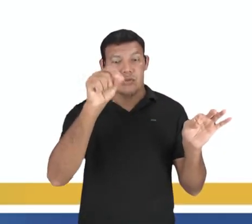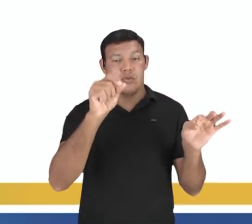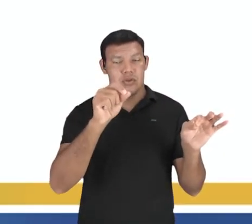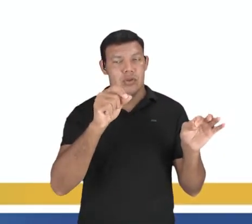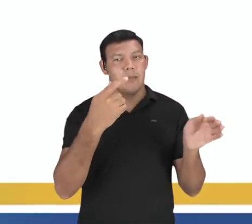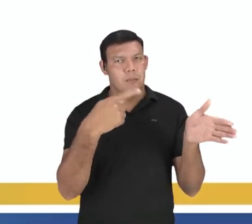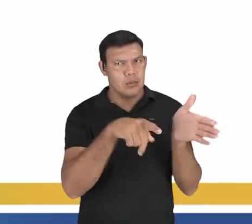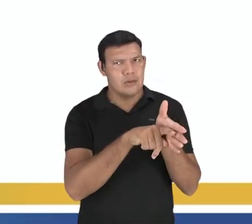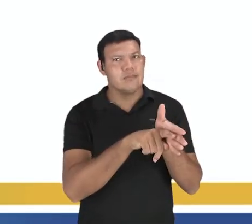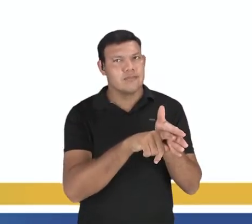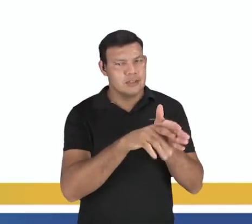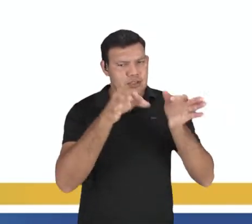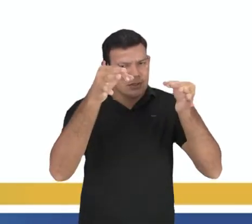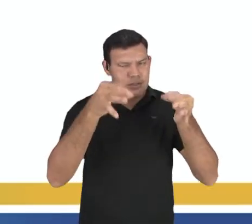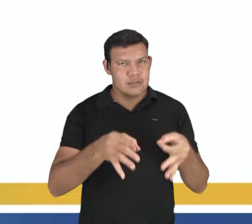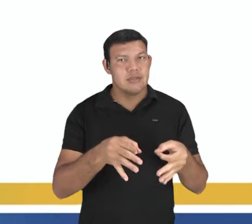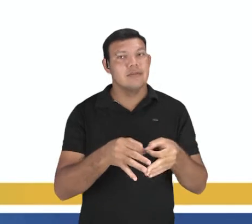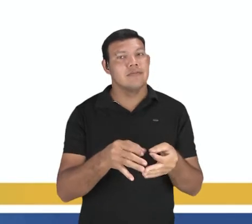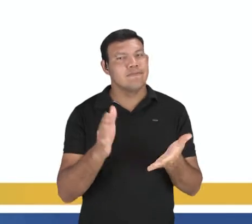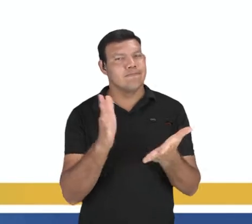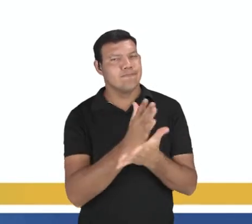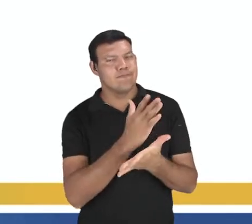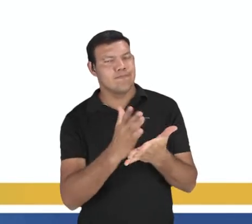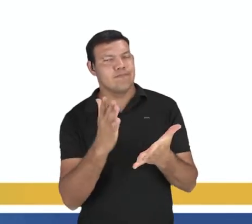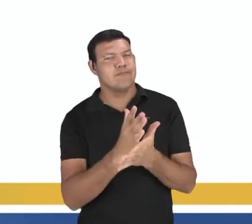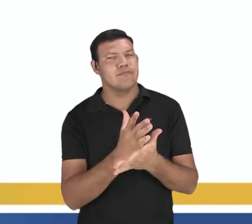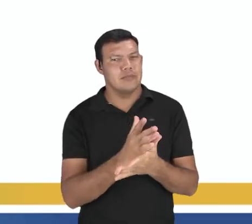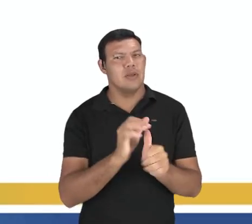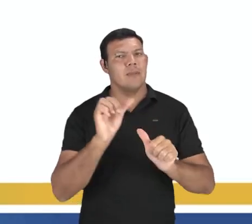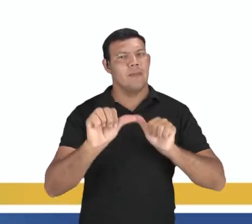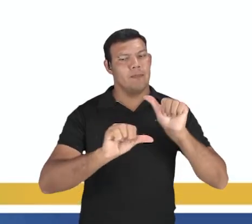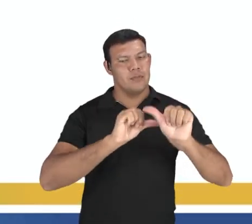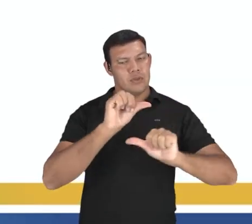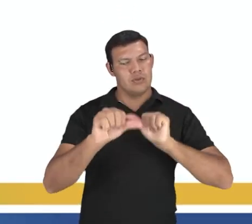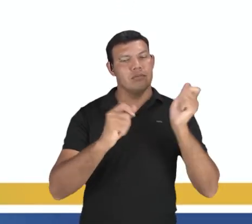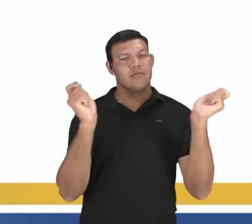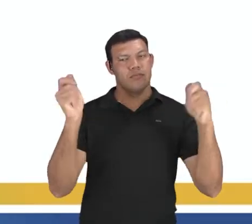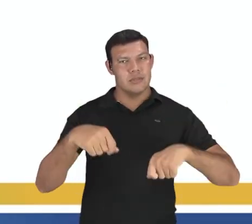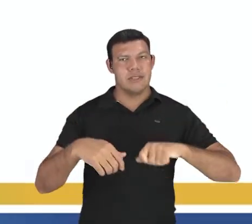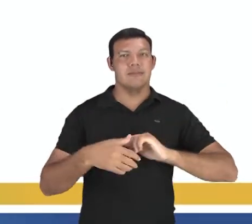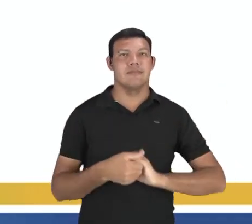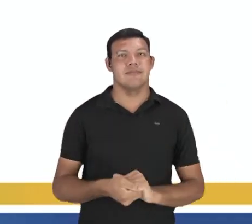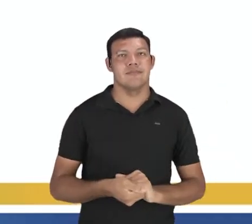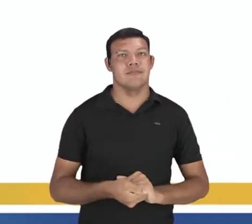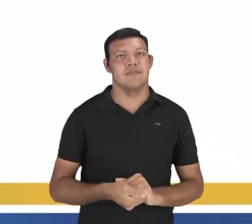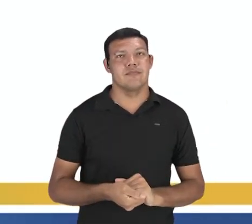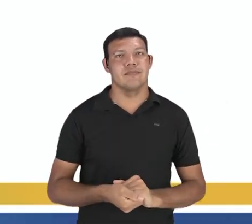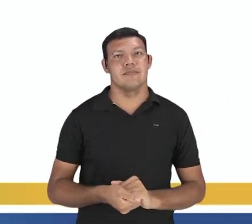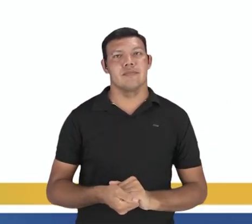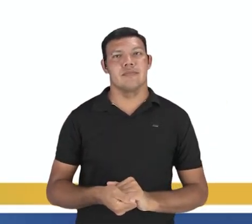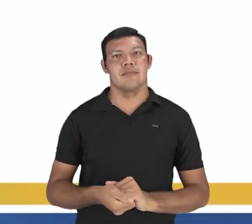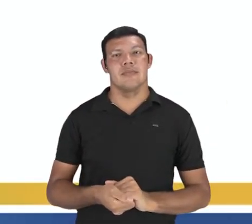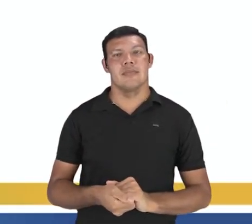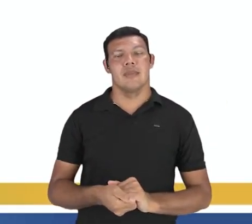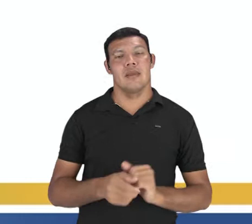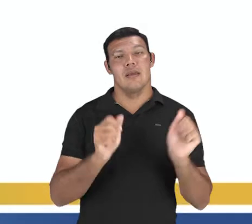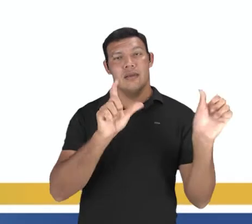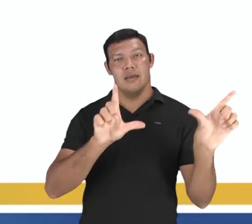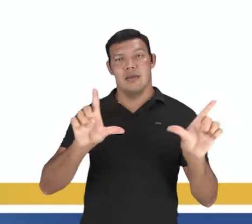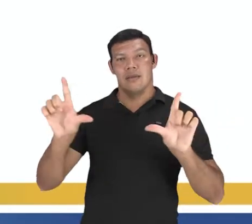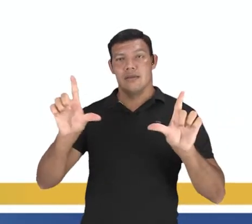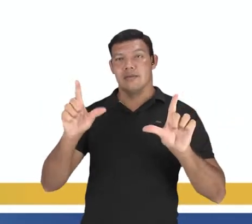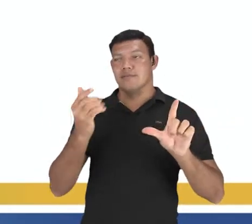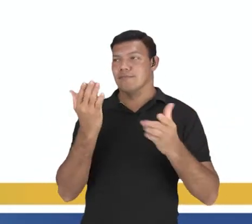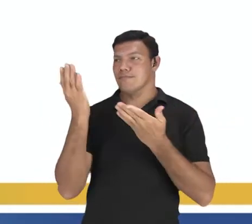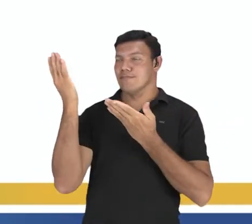unidade adequada Por isso às vezes é necessário fazer a conversão de unidade de medidas E aí nós temos esse quadro né